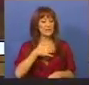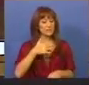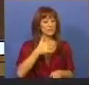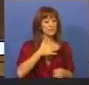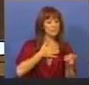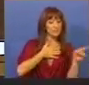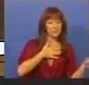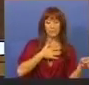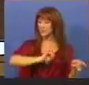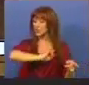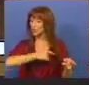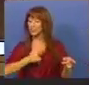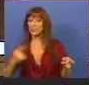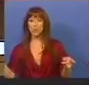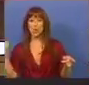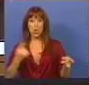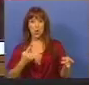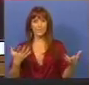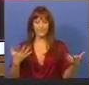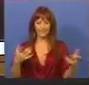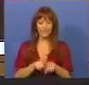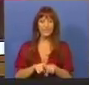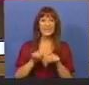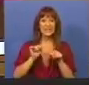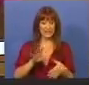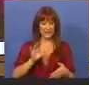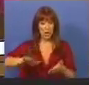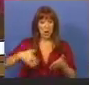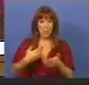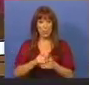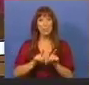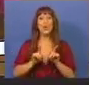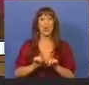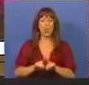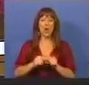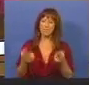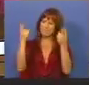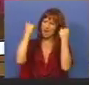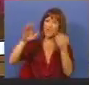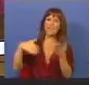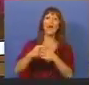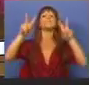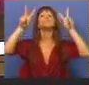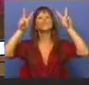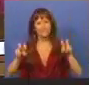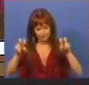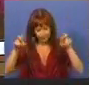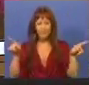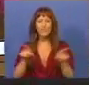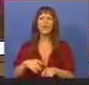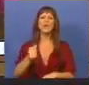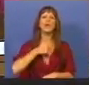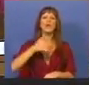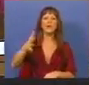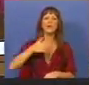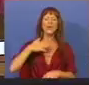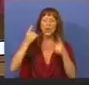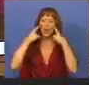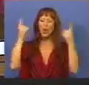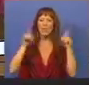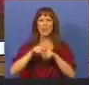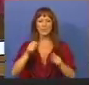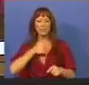propriedade e poderes de domínio, esta proposta propõe a submissão, e cito, do património